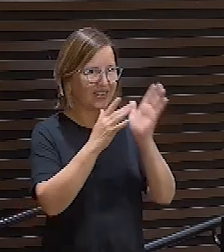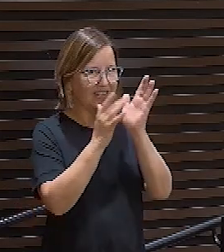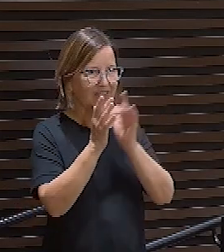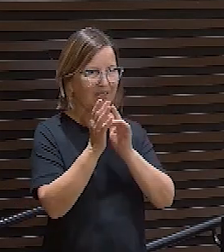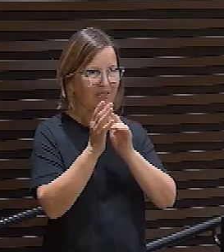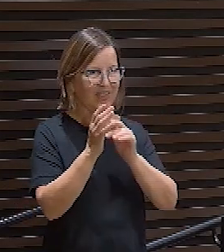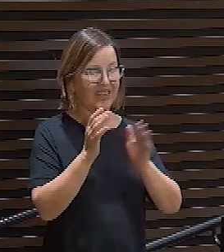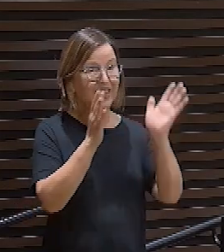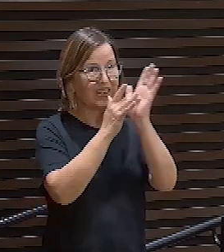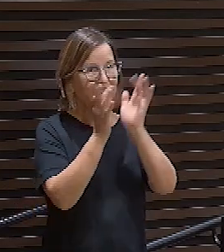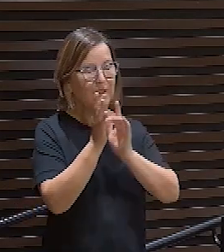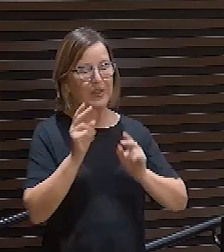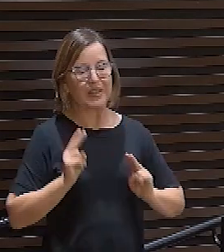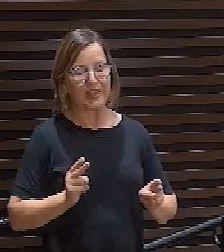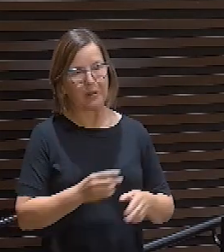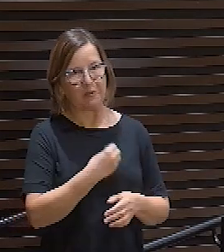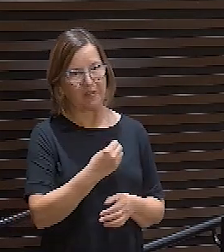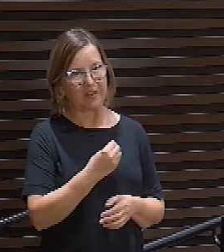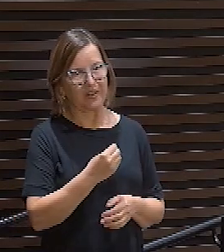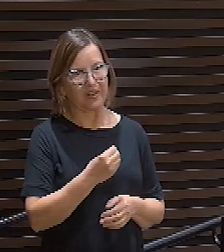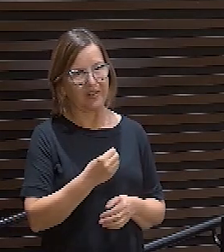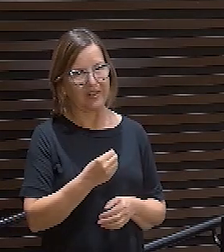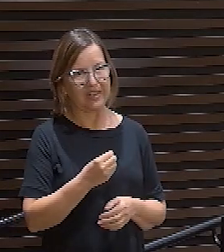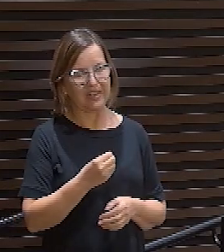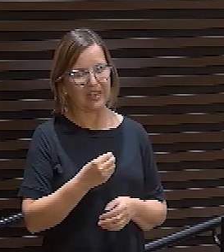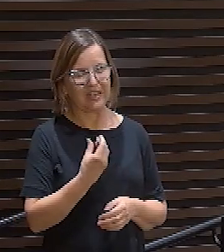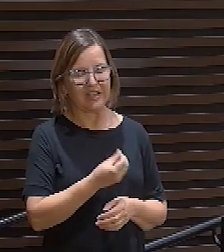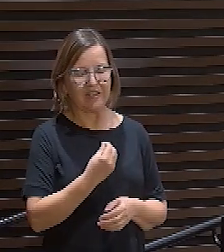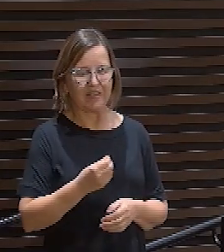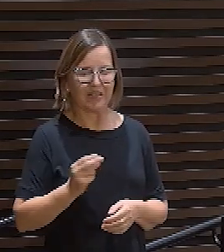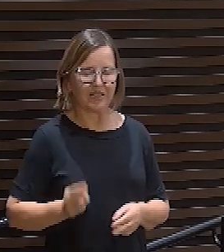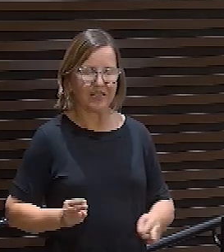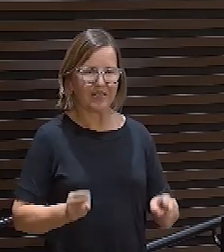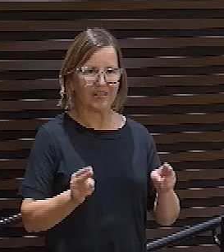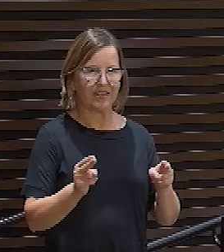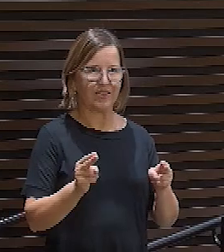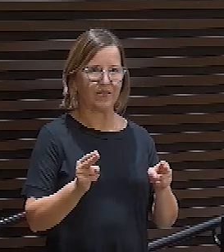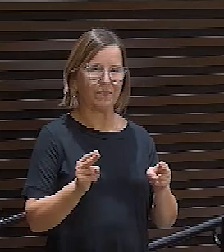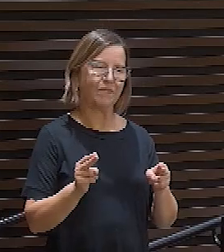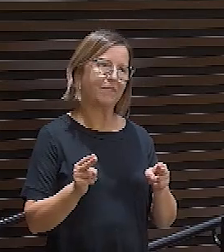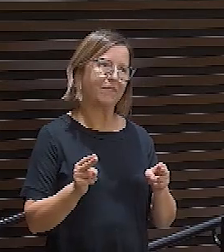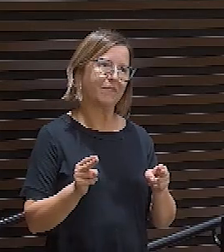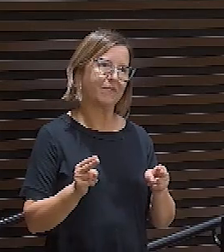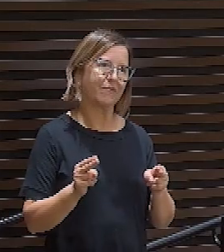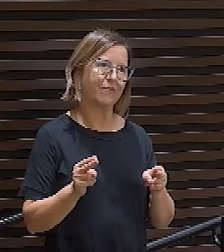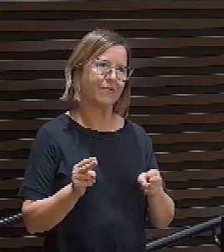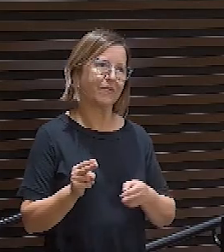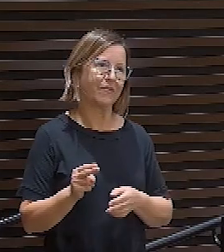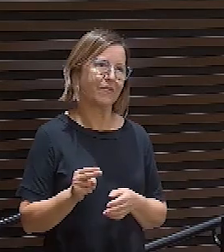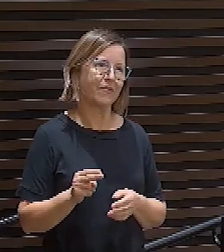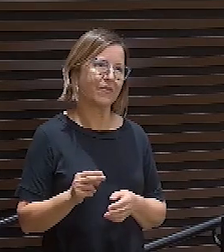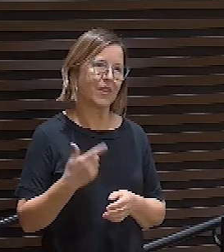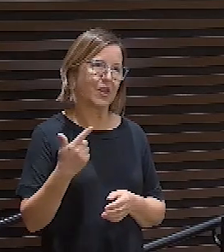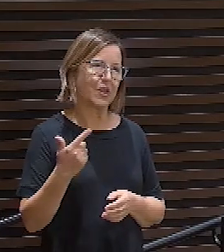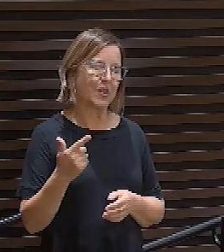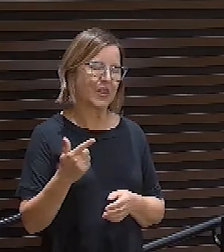existiu, ele será para sempre. Ele não tem predecessor, jamais terá